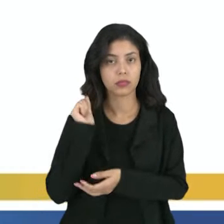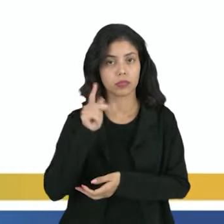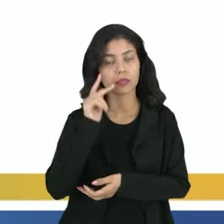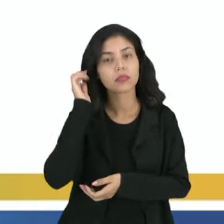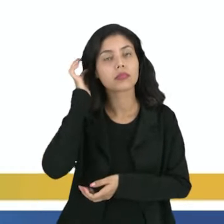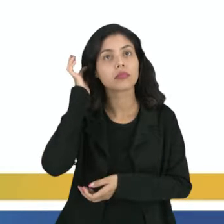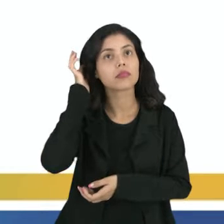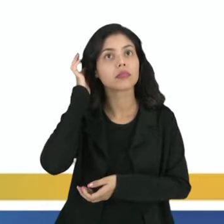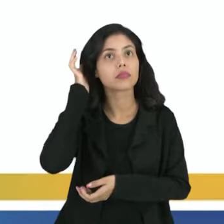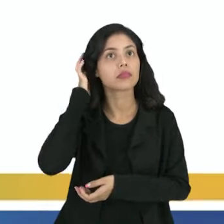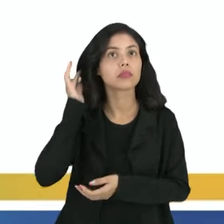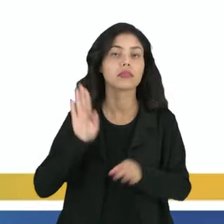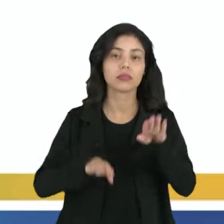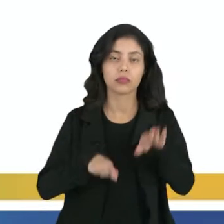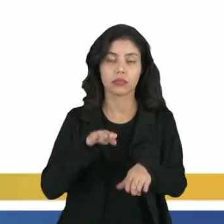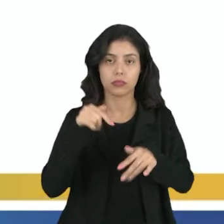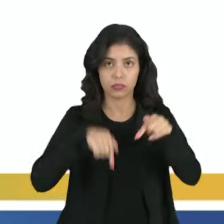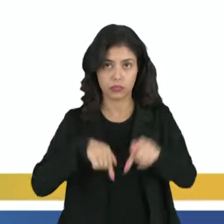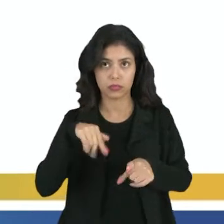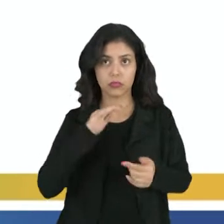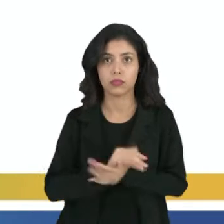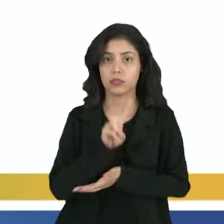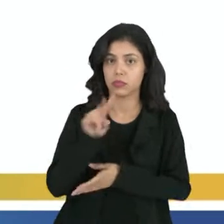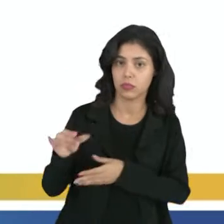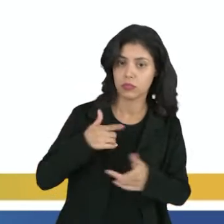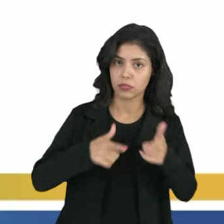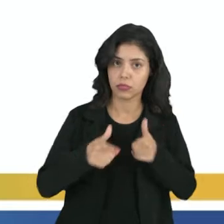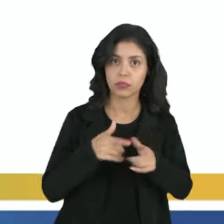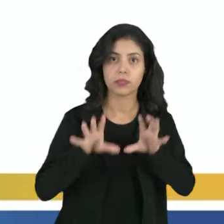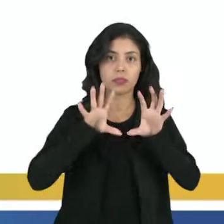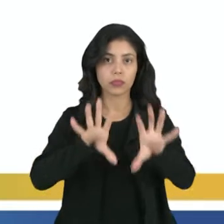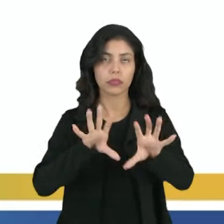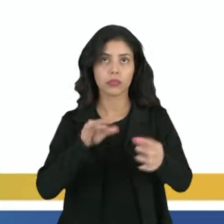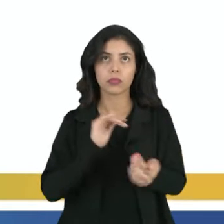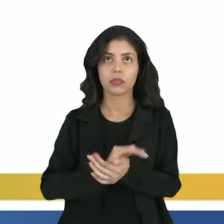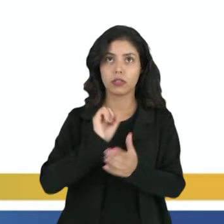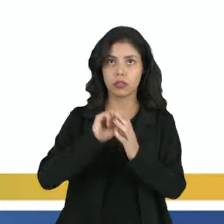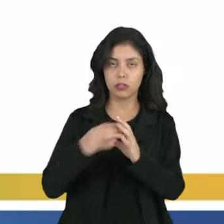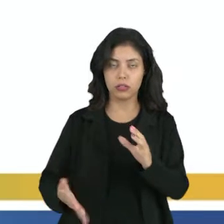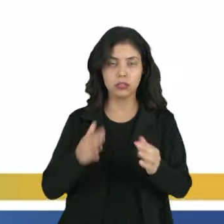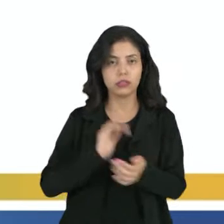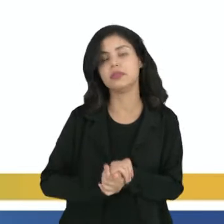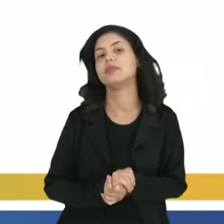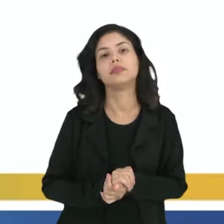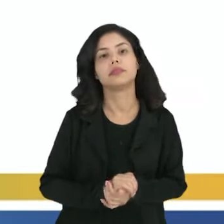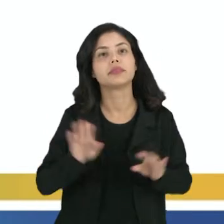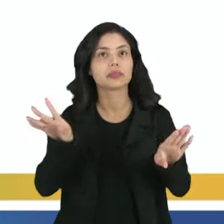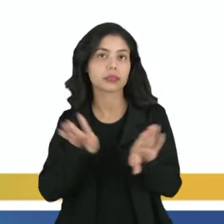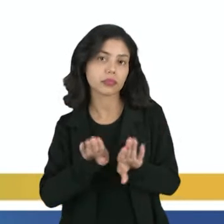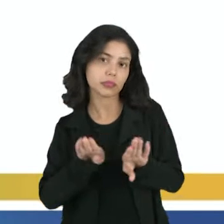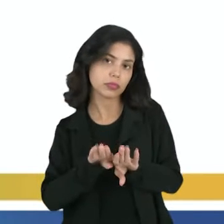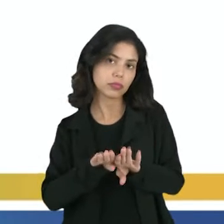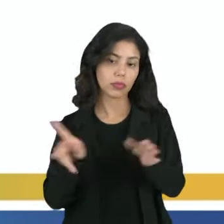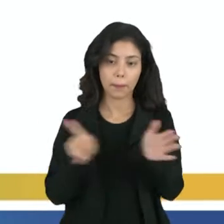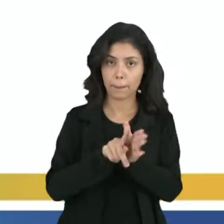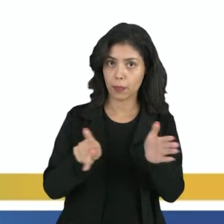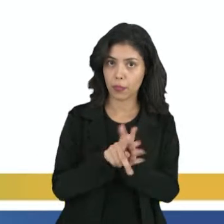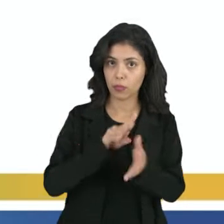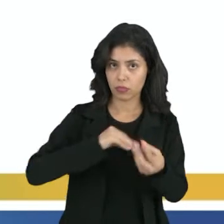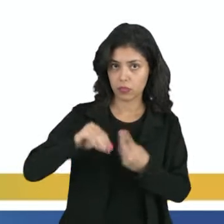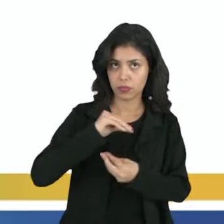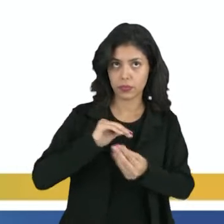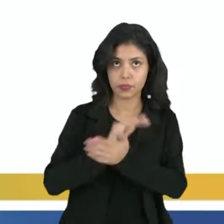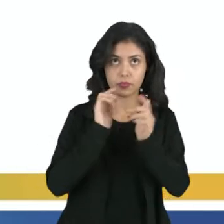ok? Então, o equilíbrio químico vai trabalhar exatamente as características dessas reações, onde